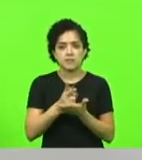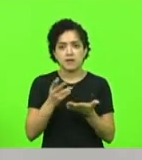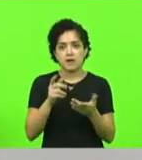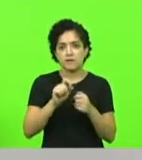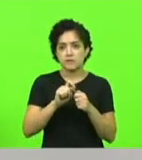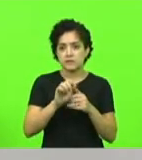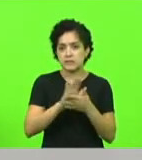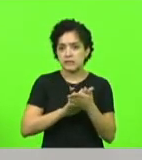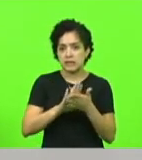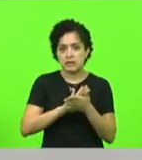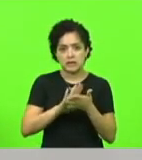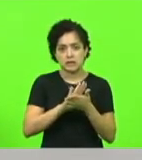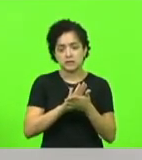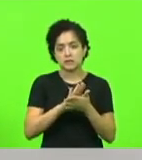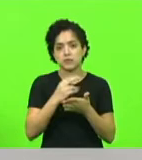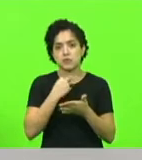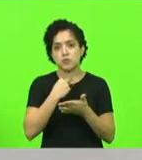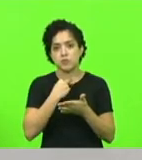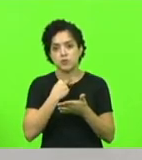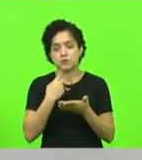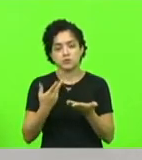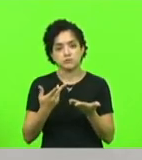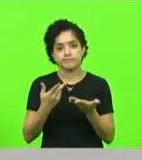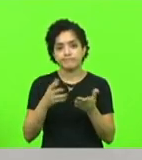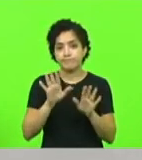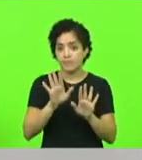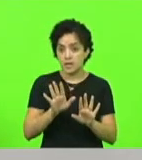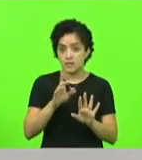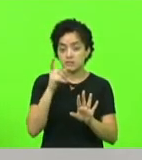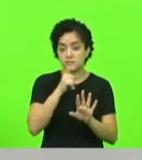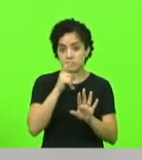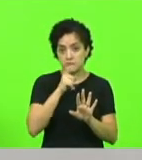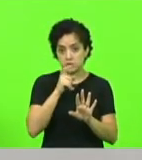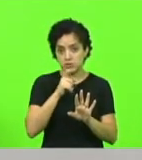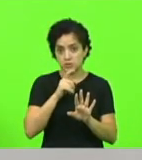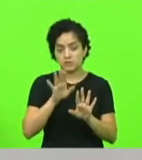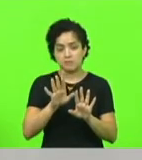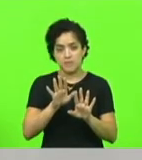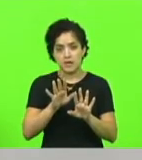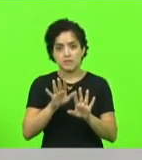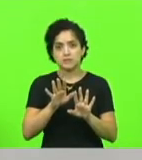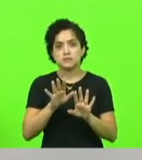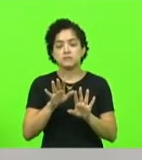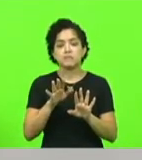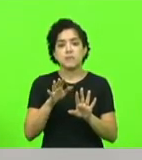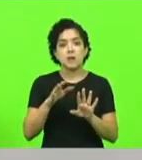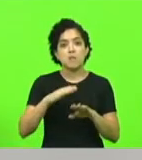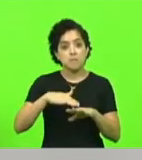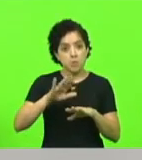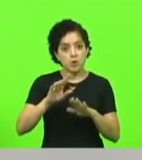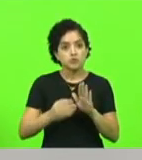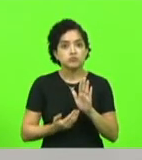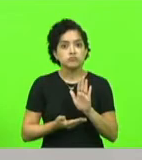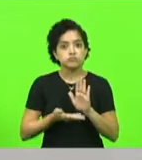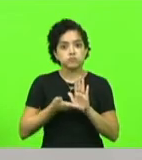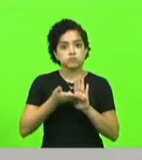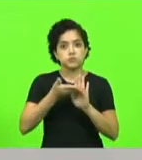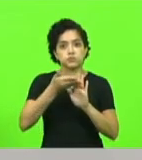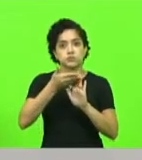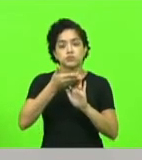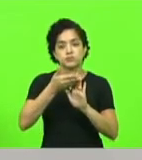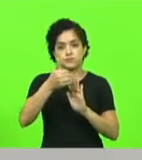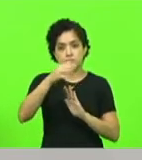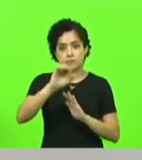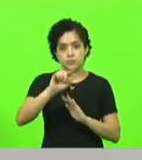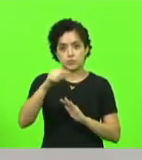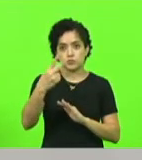é só mais uma das suas infinitas mentiras. Uma análise diz que o IPCA pode acumular alta de 10,25% nos últimos 12